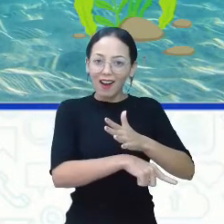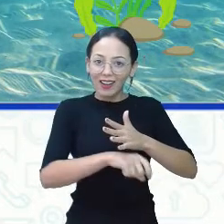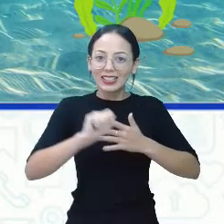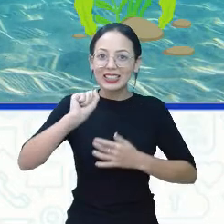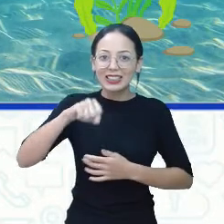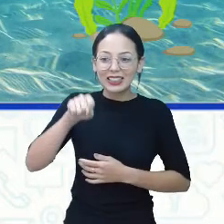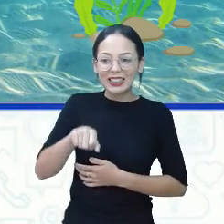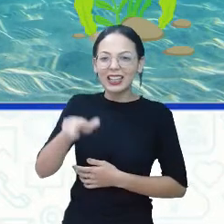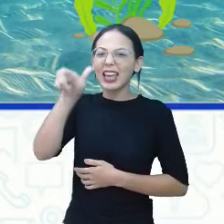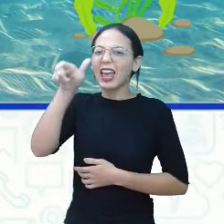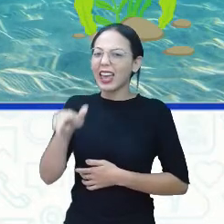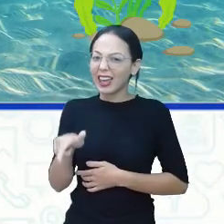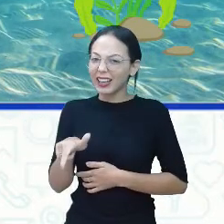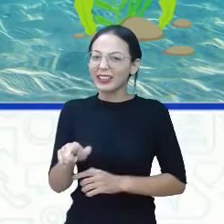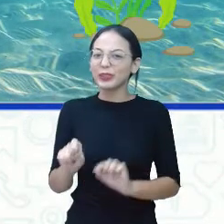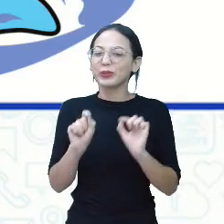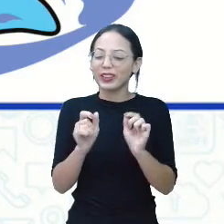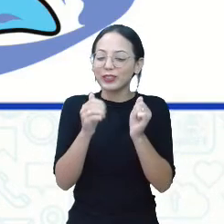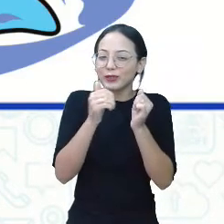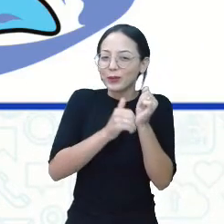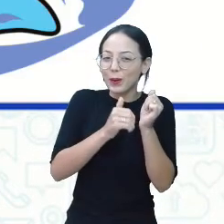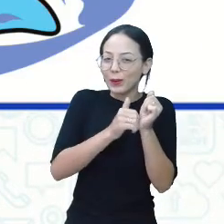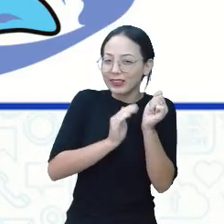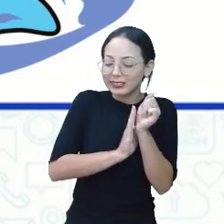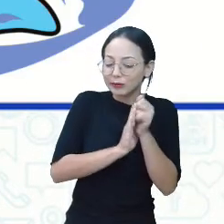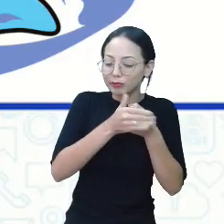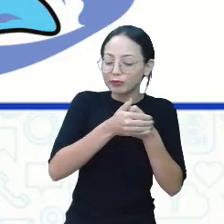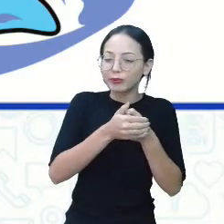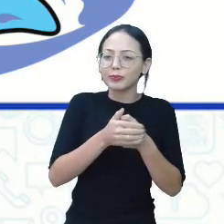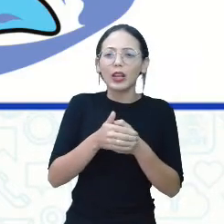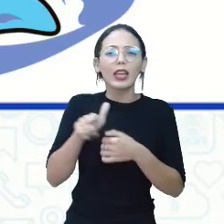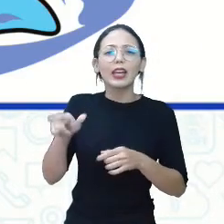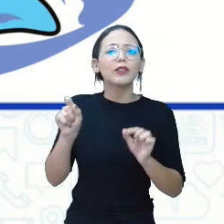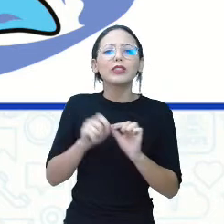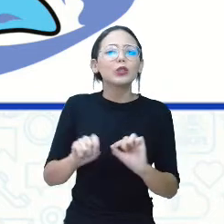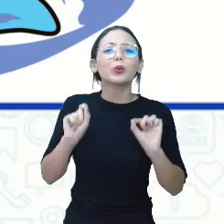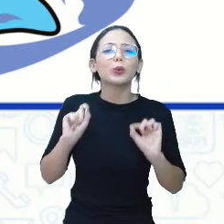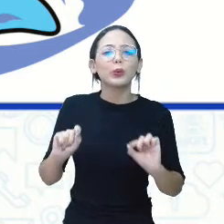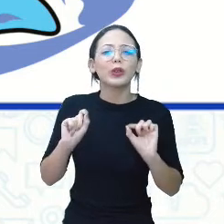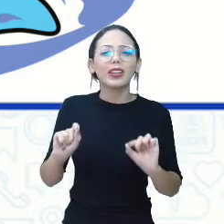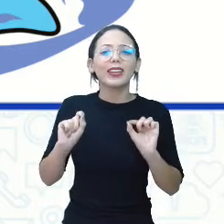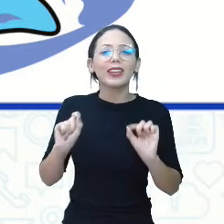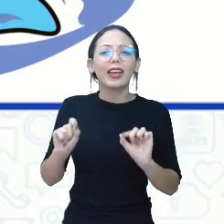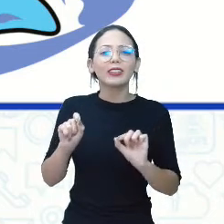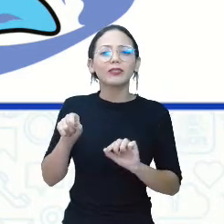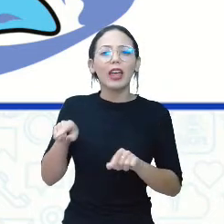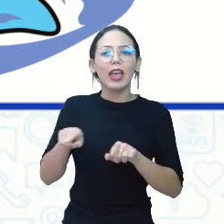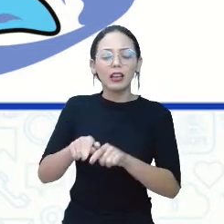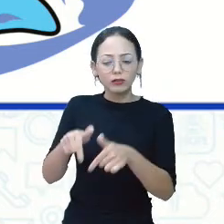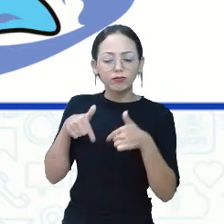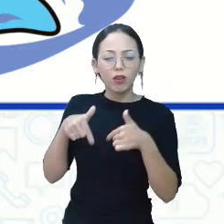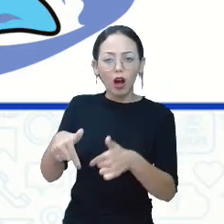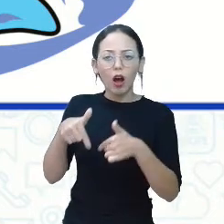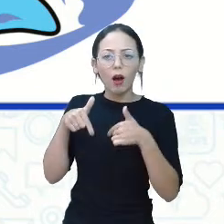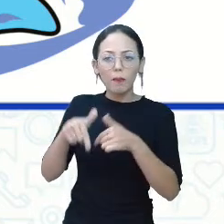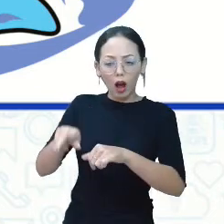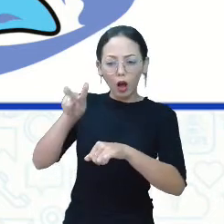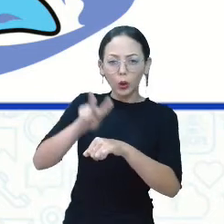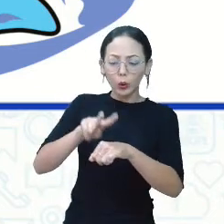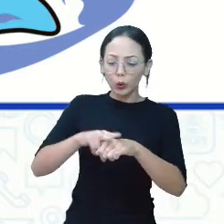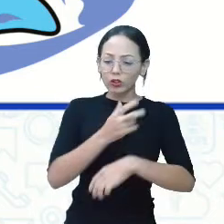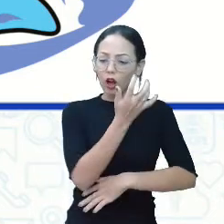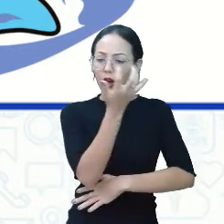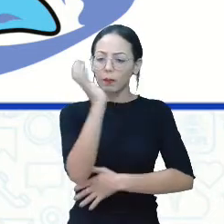Francisco escondendo o jogo para todo mundo, hein? E lá, o que é que ele fazia? Lá, ele lutava para preservar o ecossistema